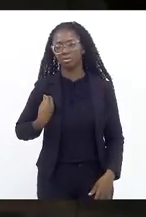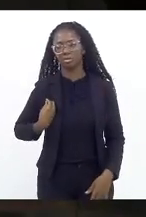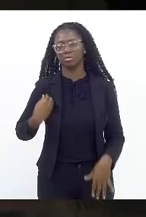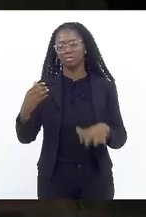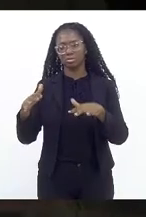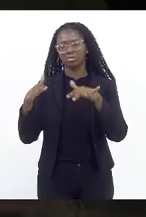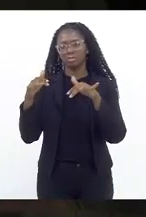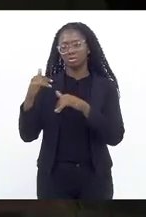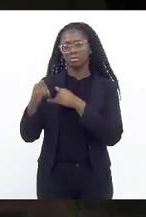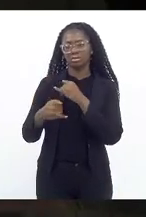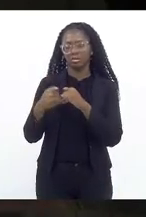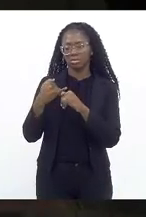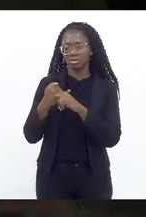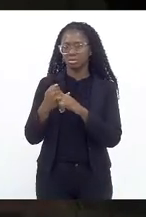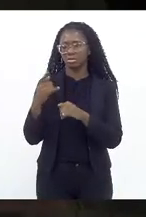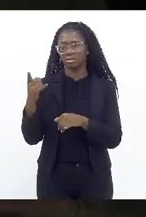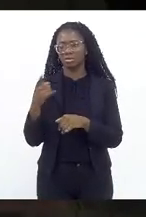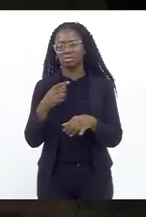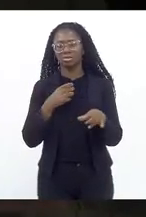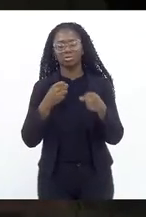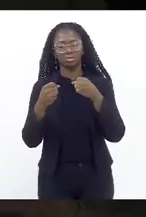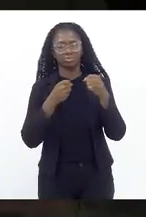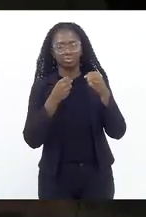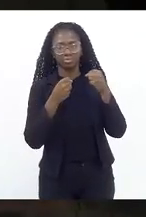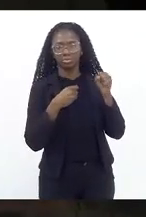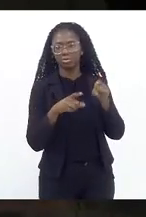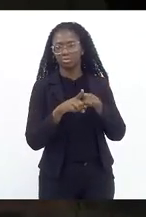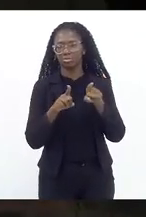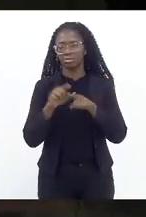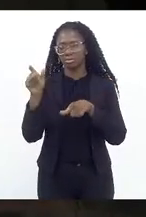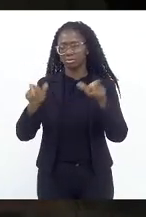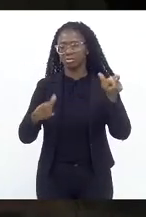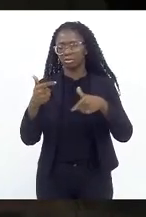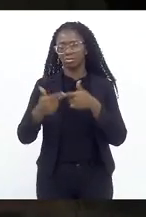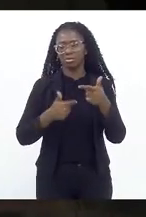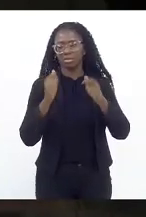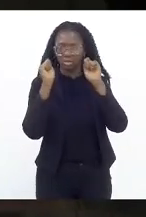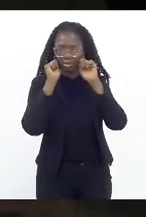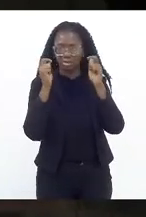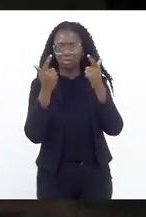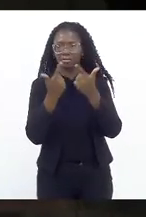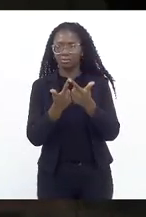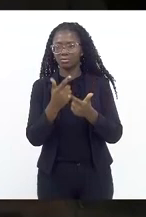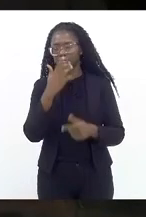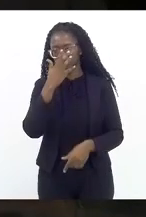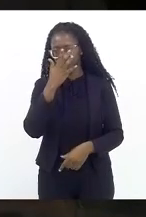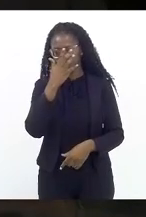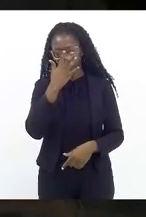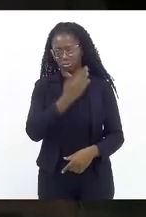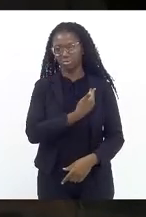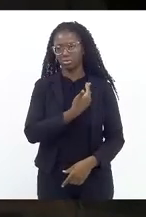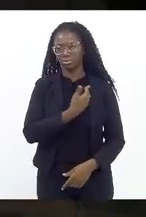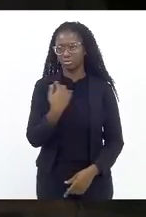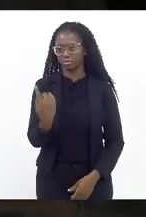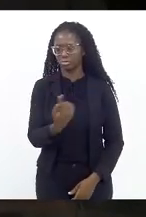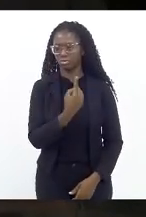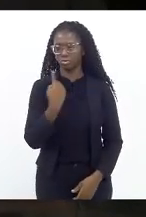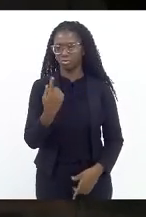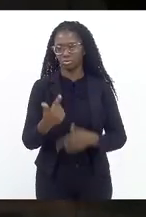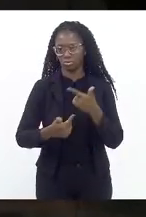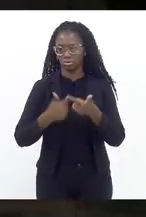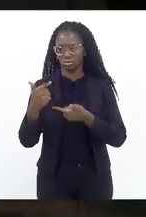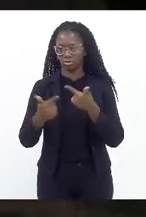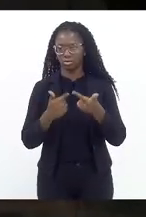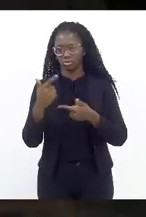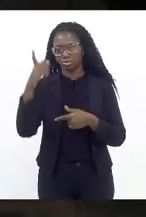virtual, imprensa, e trabalhadoras e trabalhadores da Assembleia Legislativa do Estado do Rio de Janeiro, nossos colegas, de trabalho